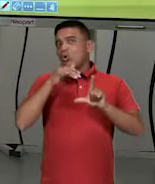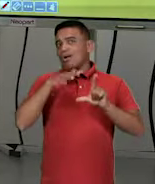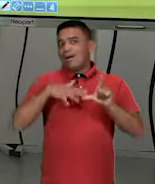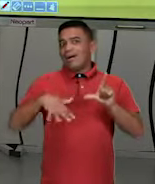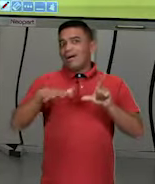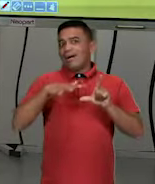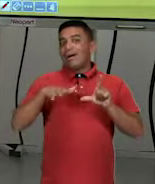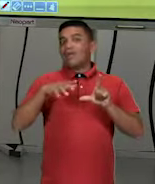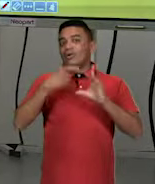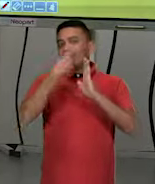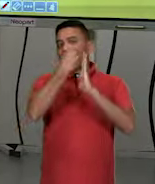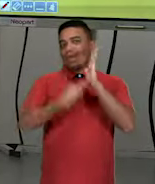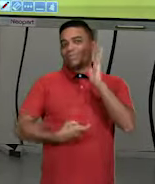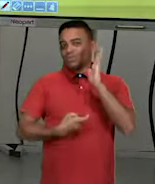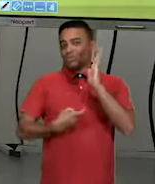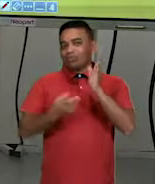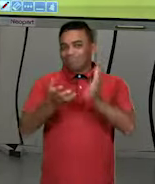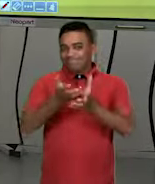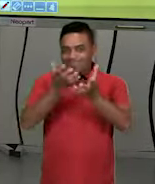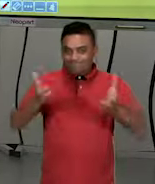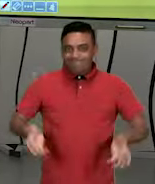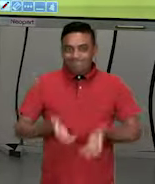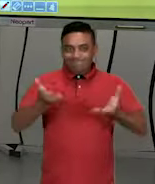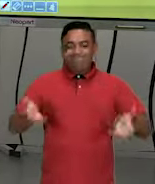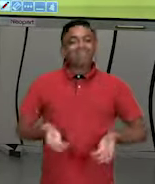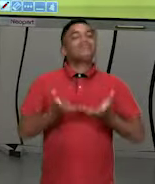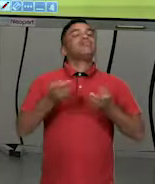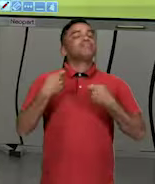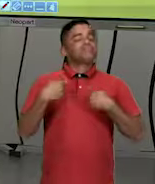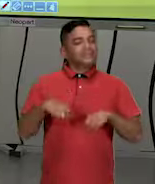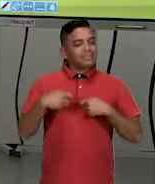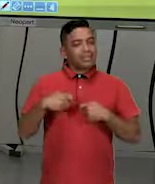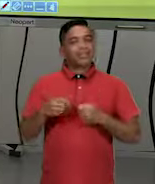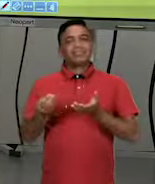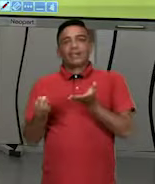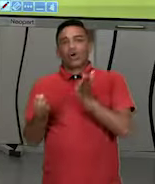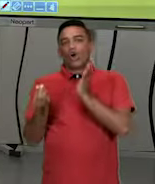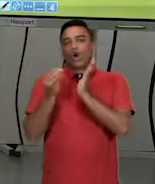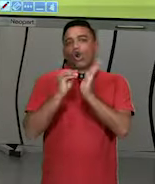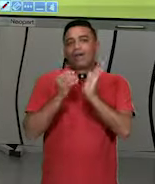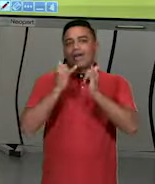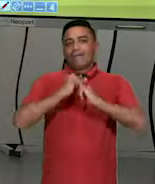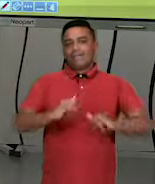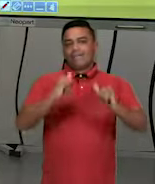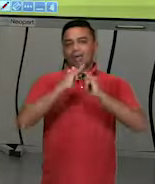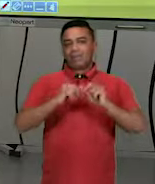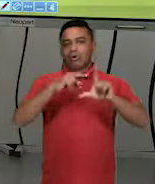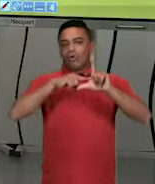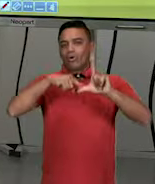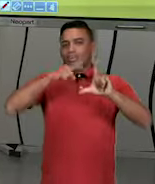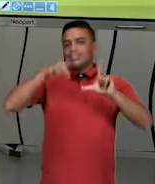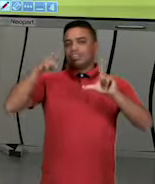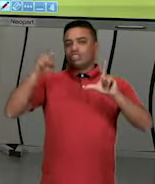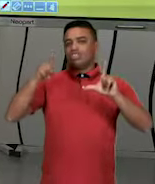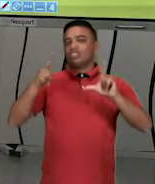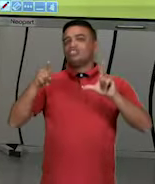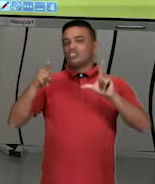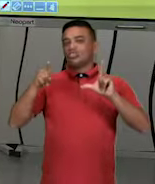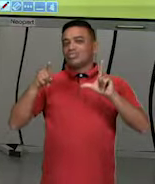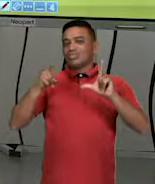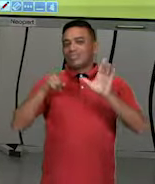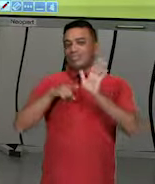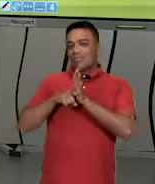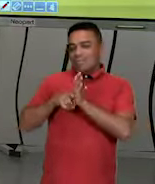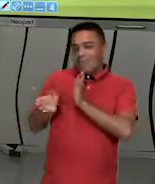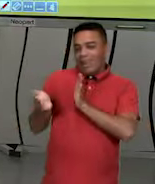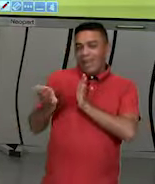texto motivador. Então, utilizar de dados estatísticos é algo elementar para que você possa produzir